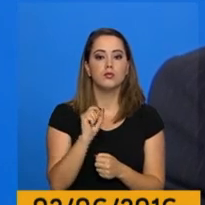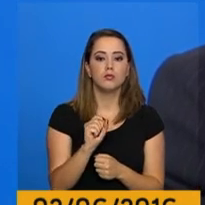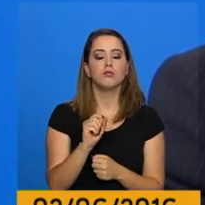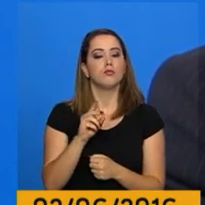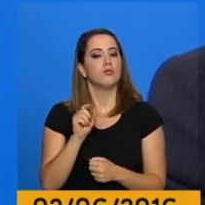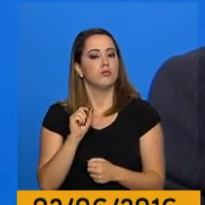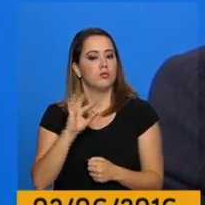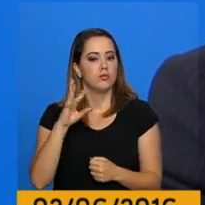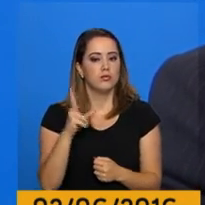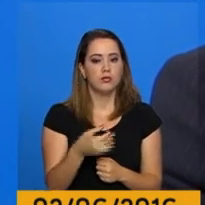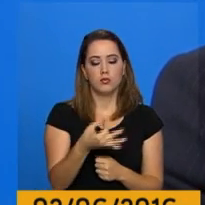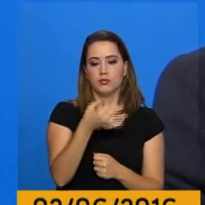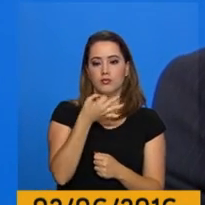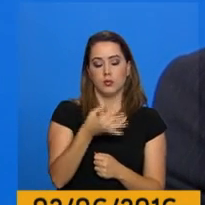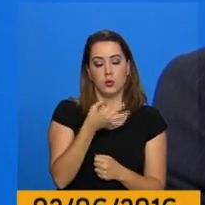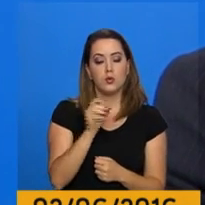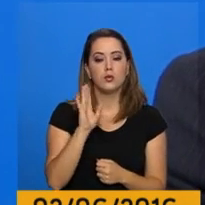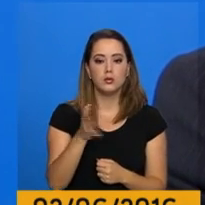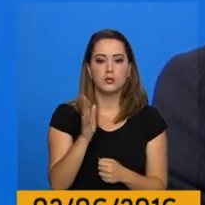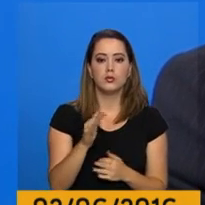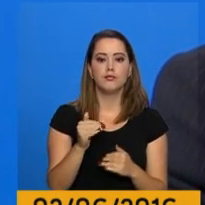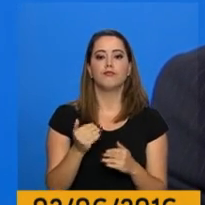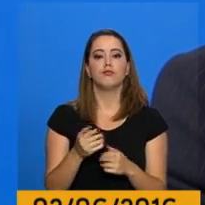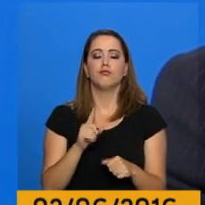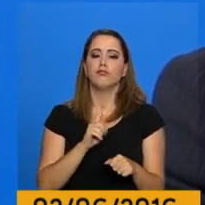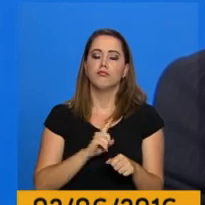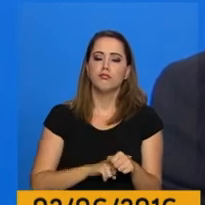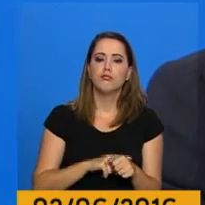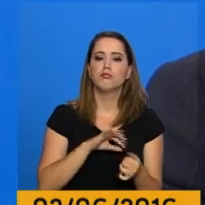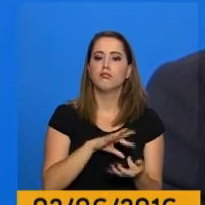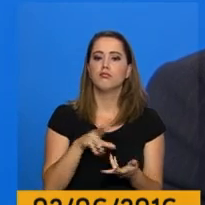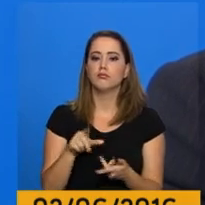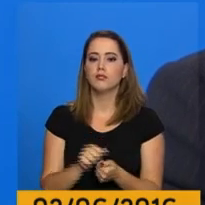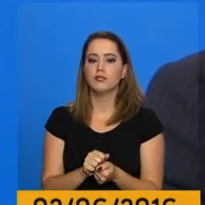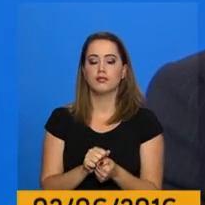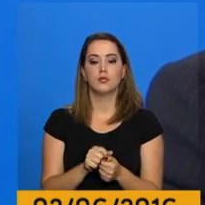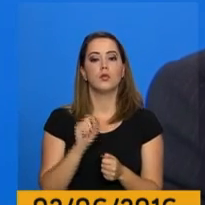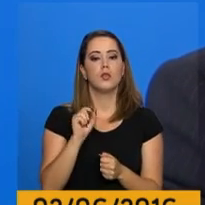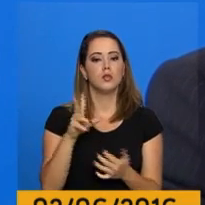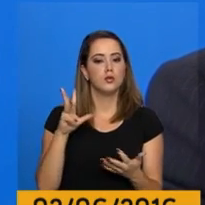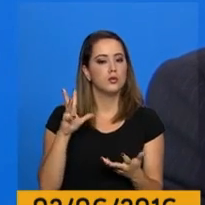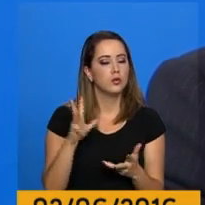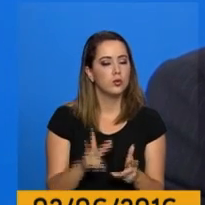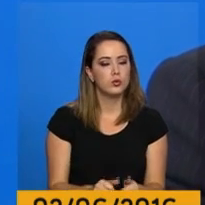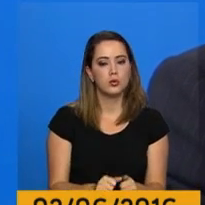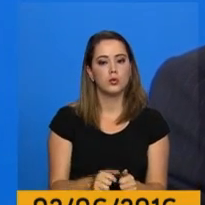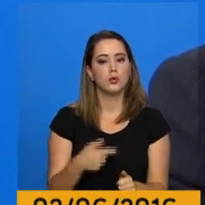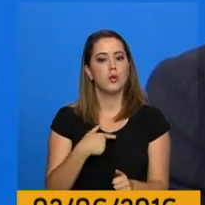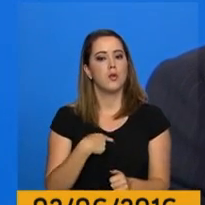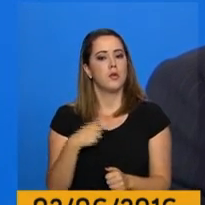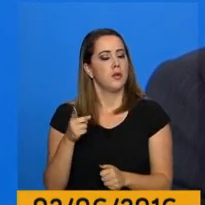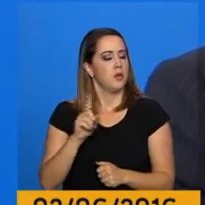Mas tome a minha opinião no tempo e no espaço. E no seu na sua íntegra, não é? Eu nunca me propus a ser